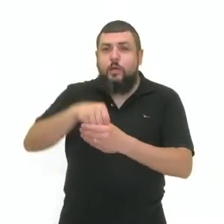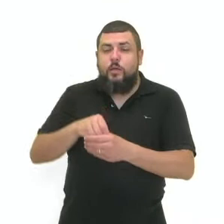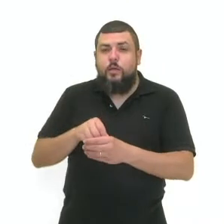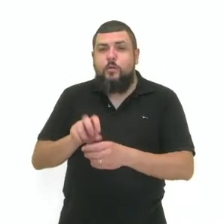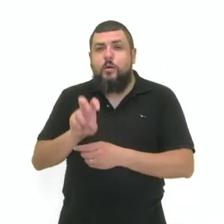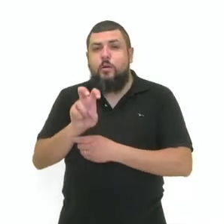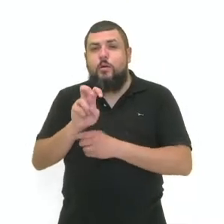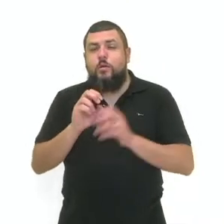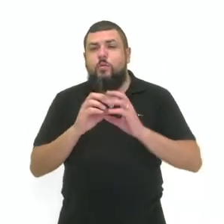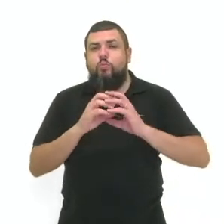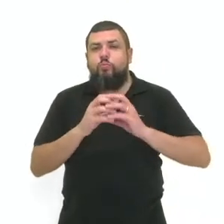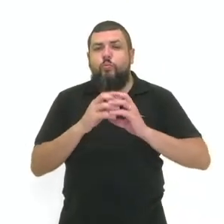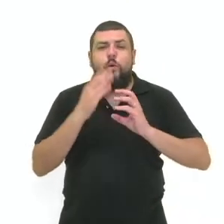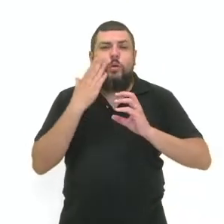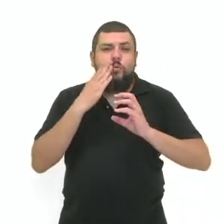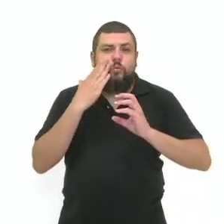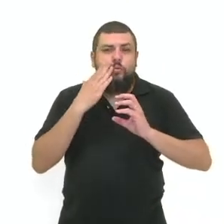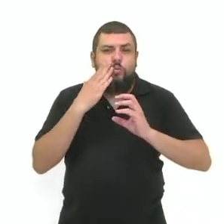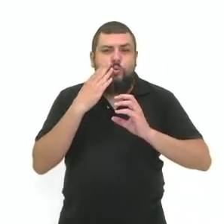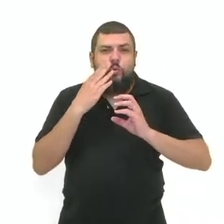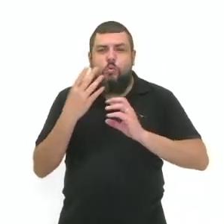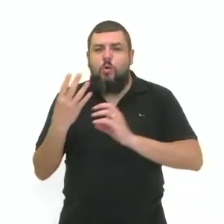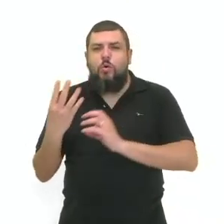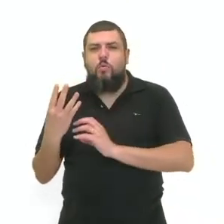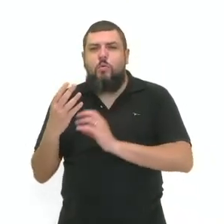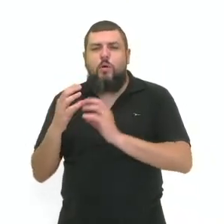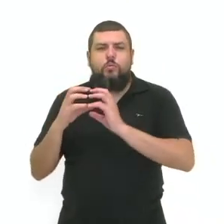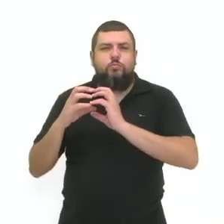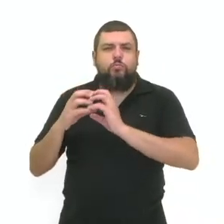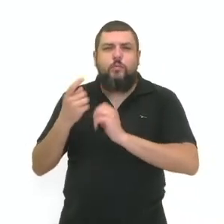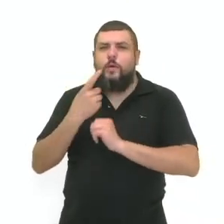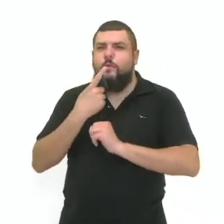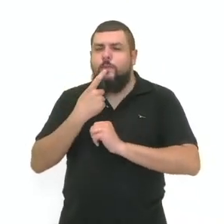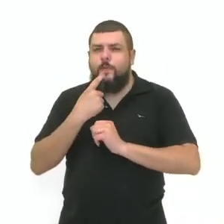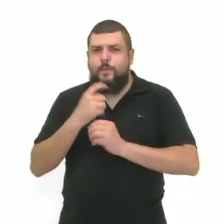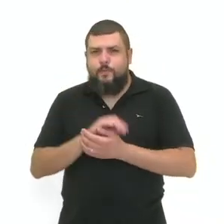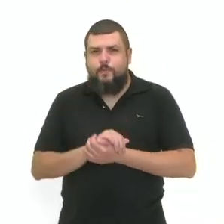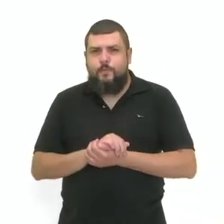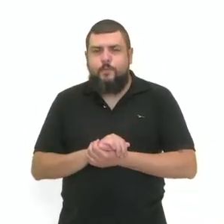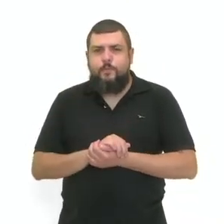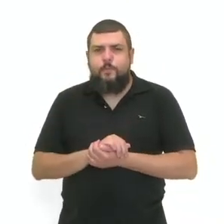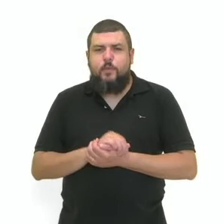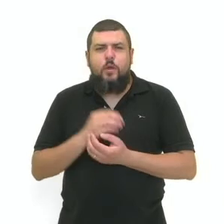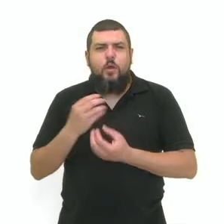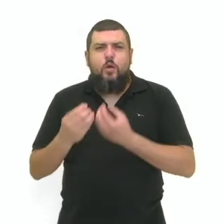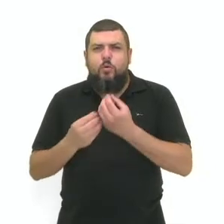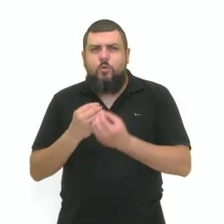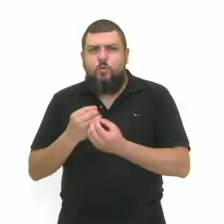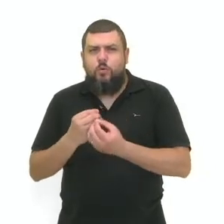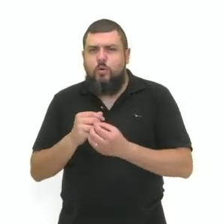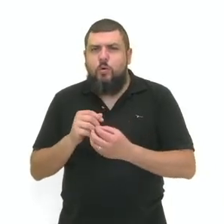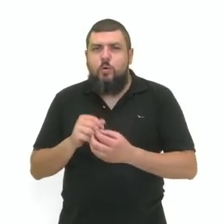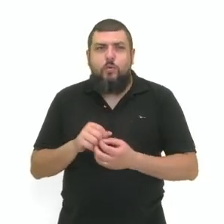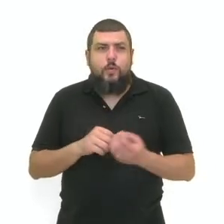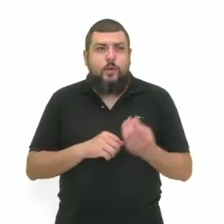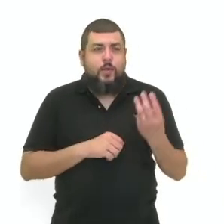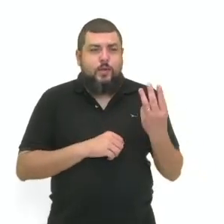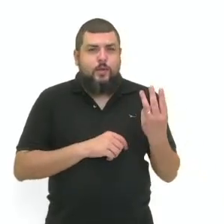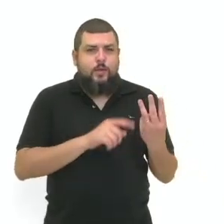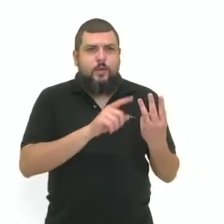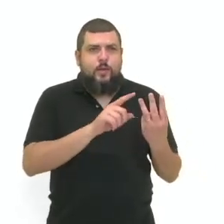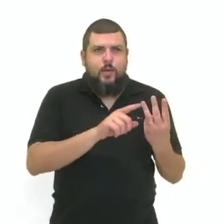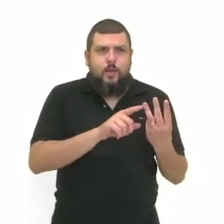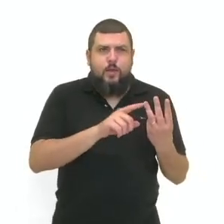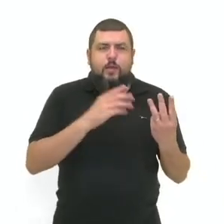e 4 bolas vermelhas de quantas maneiras podemos selecionar três bolas que ele não tá me falando aqui se são